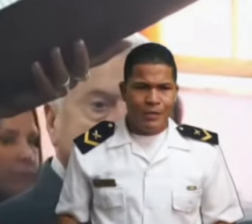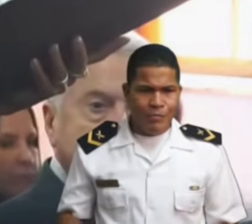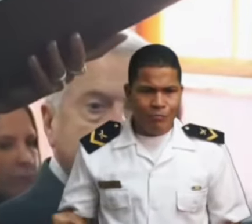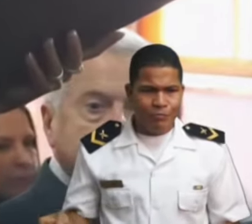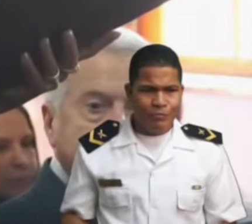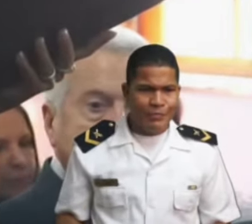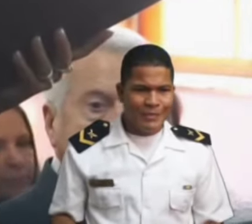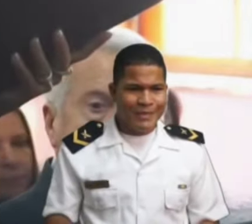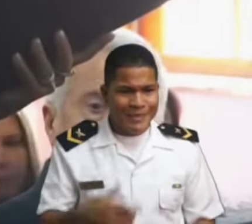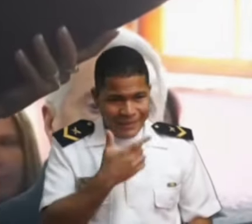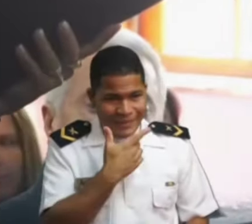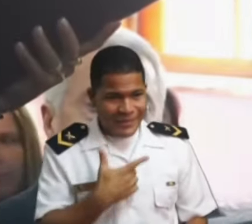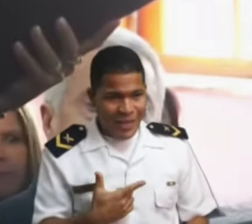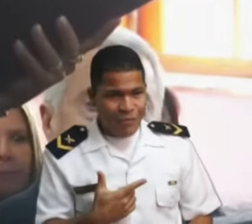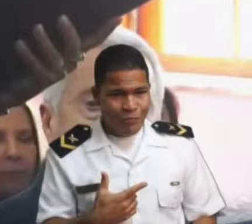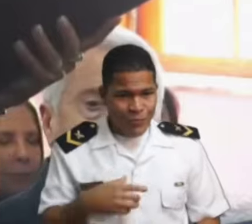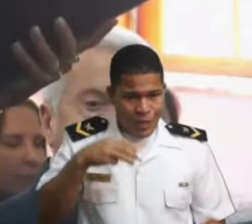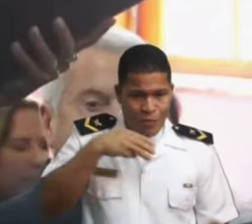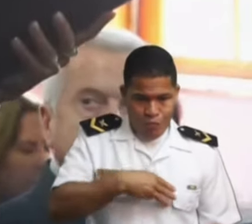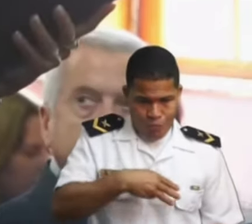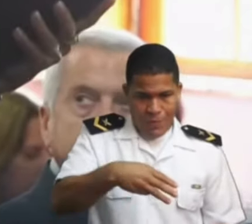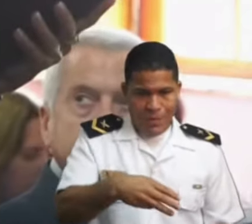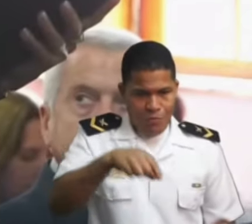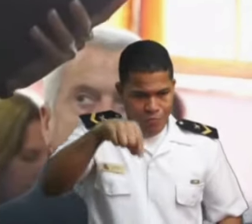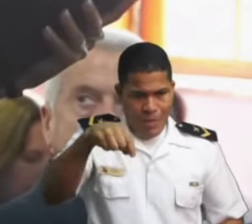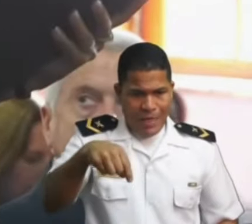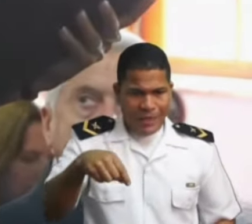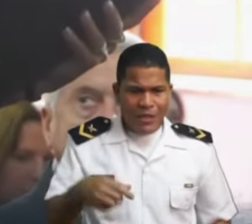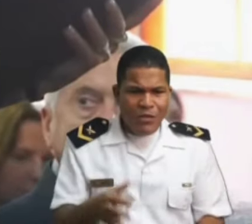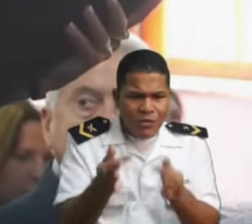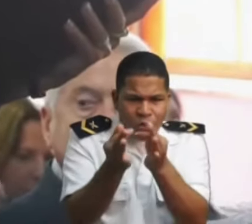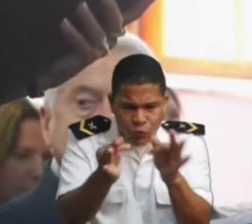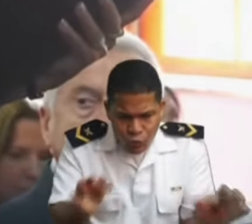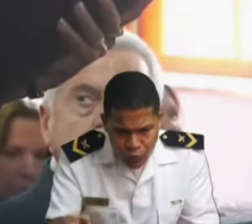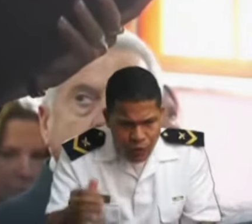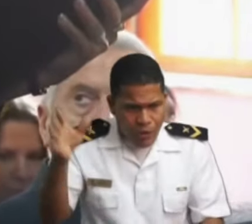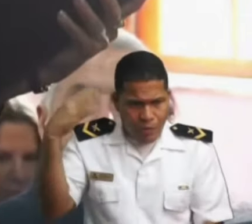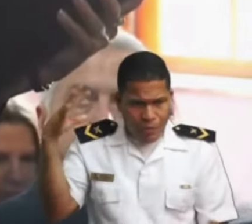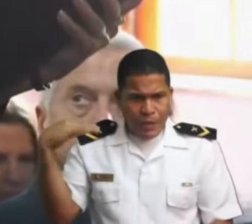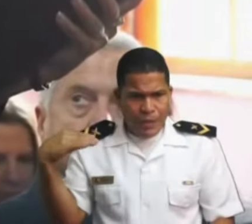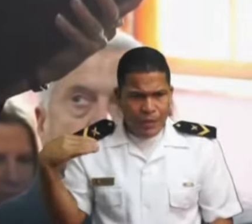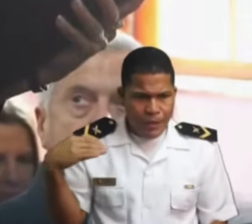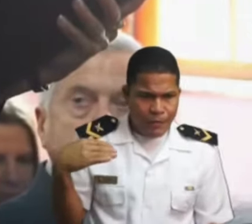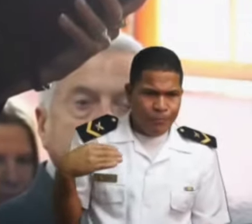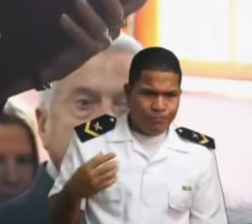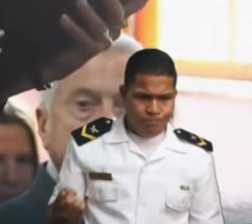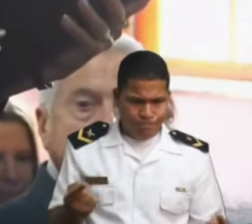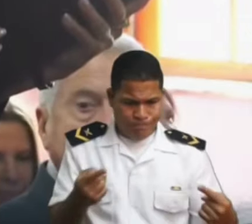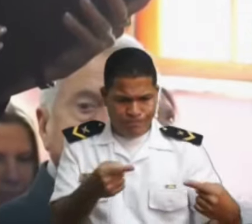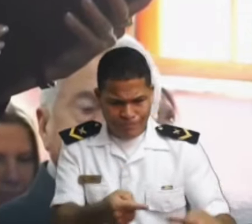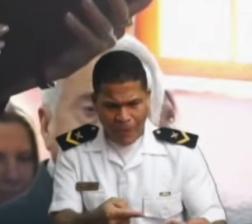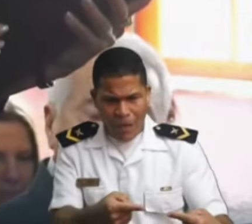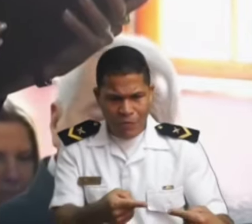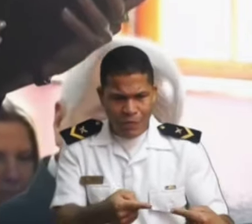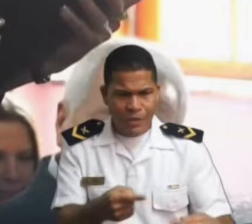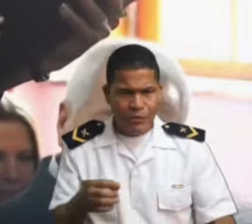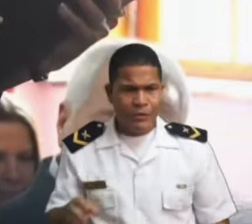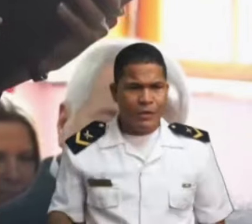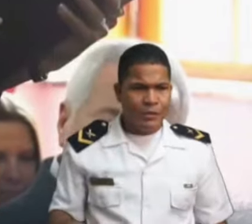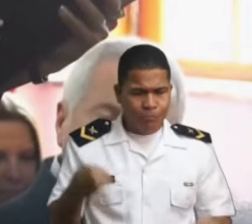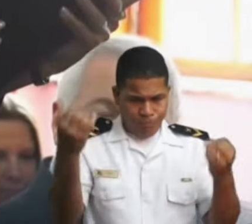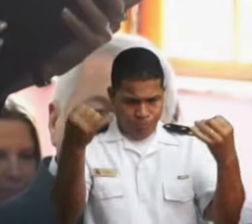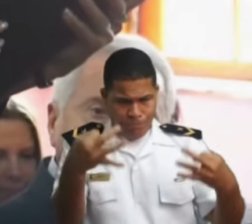Felizmente, a minha missão aqui foi simplificada quando direcionada para o objetivo único de